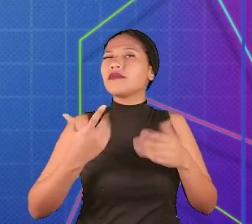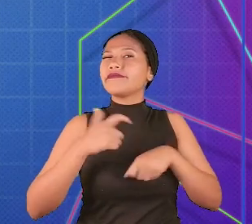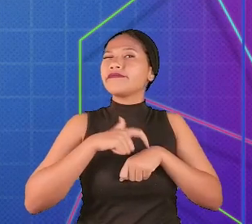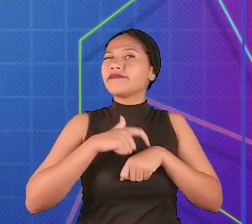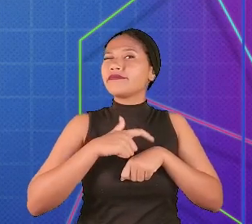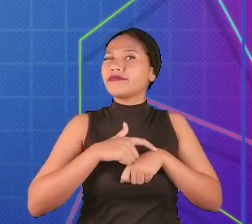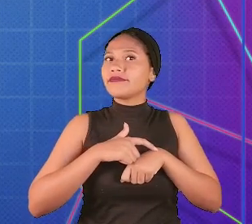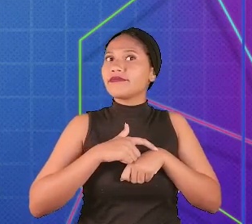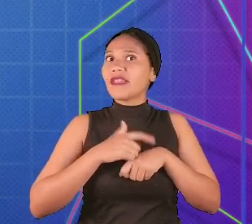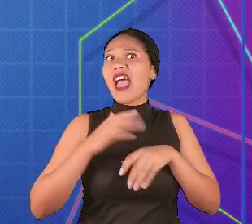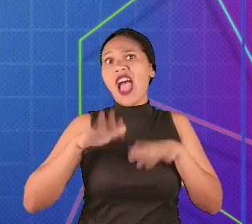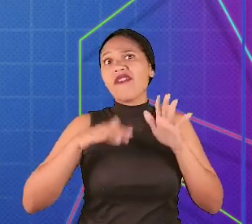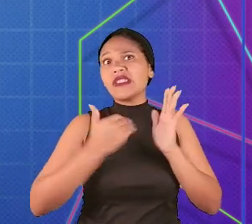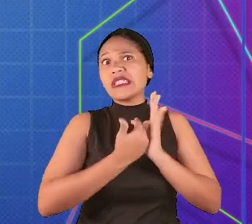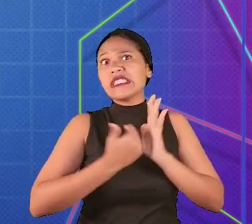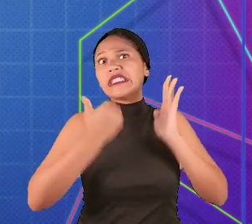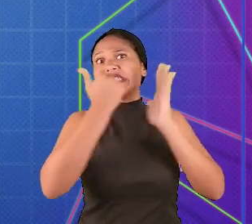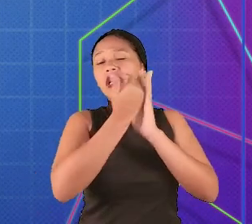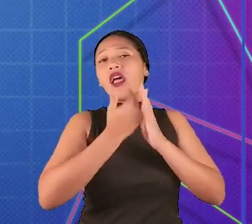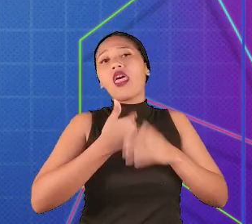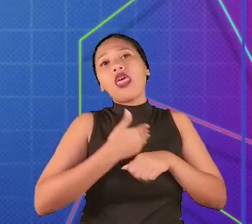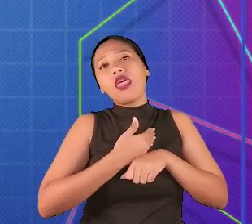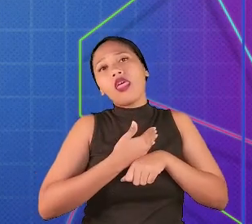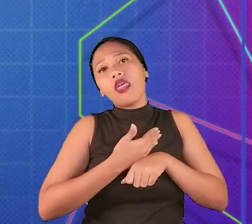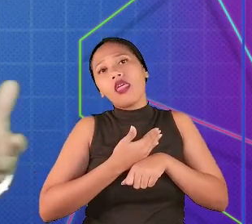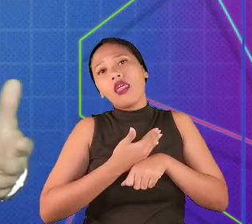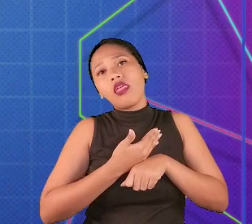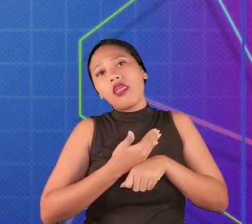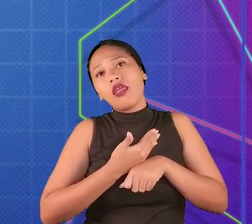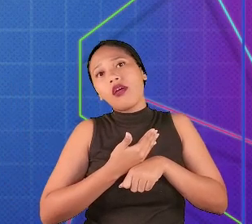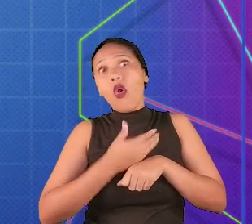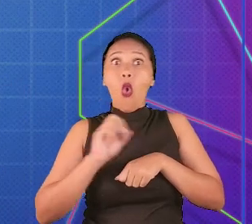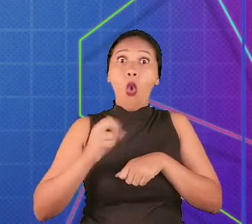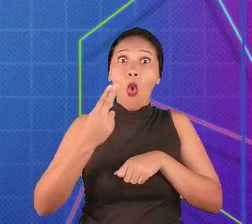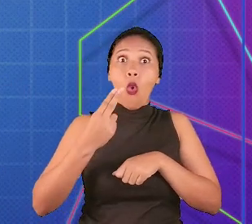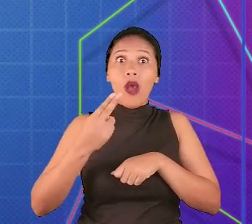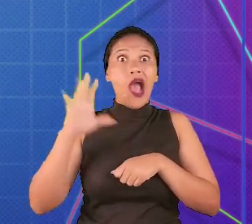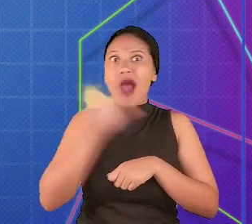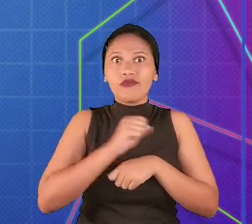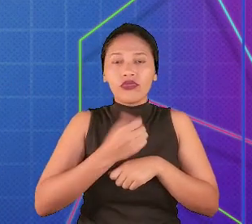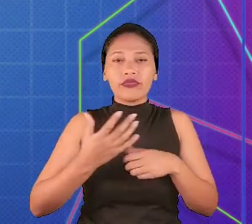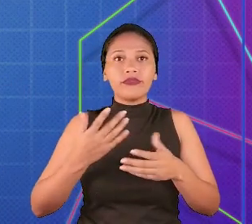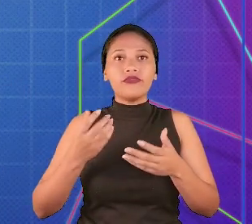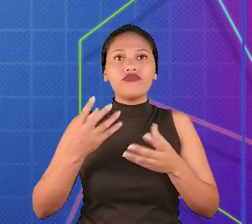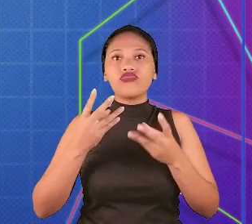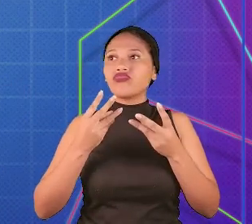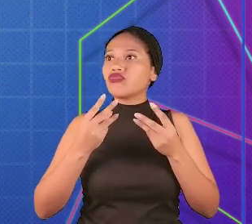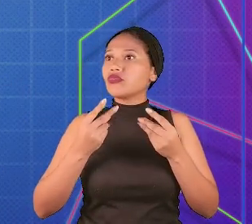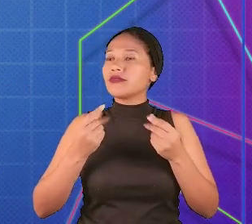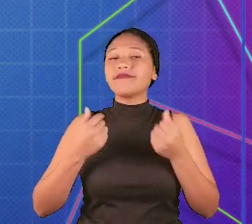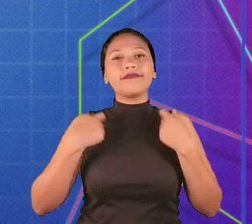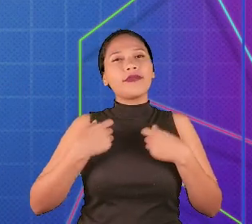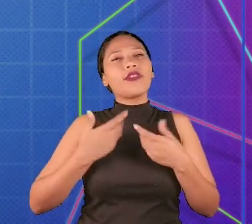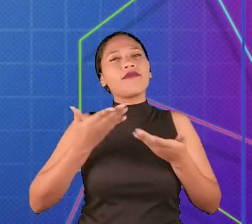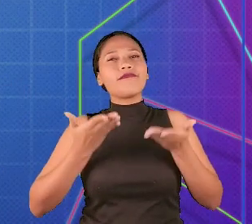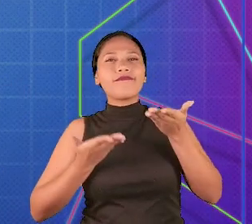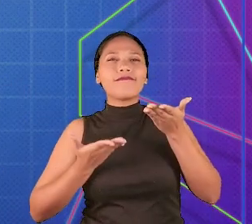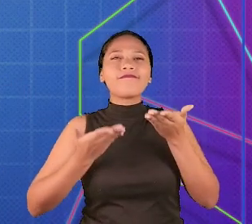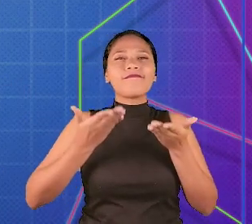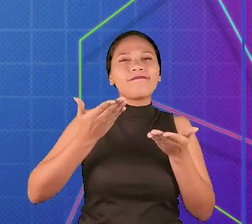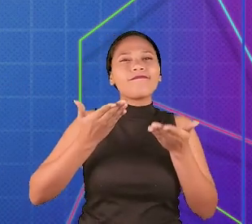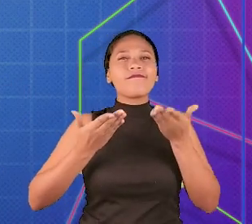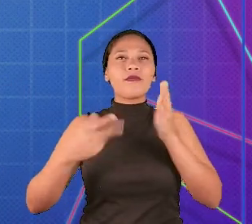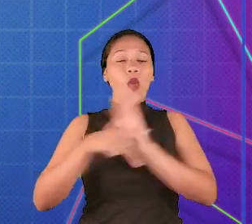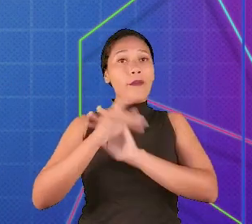ritmo do jogo. O excesso pode deixá-lo lento, a falta, rápido demais. Seguindo essa ideia, prestem sempre atenção